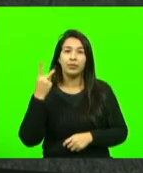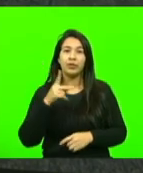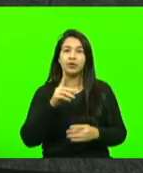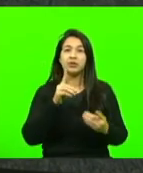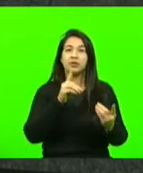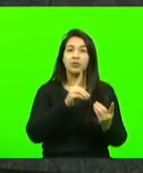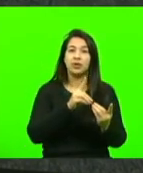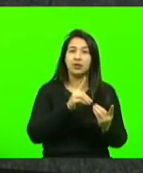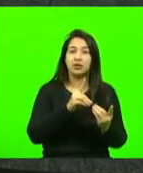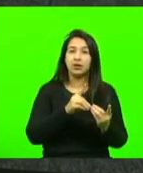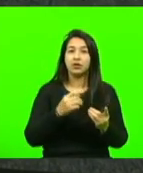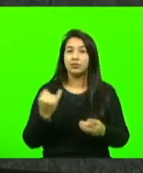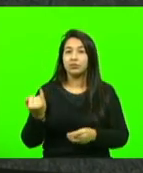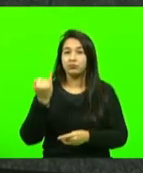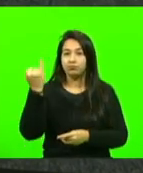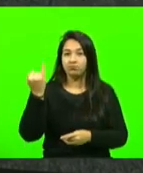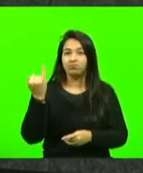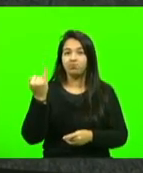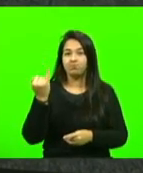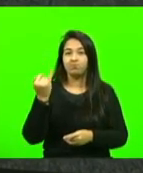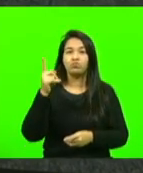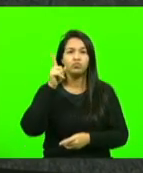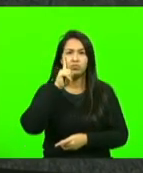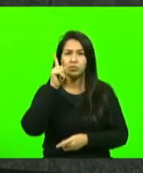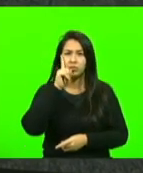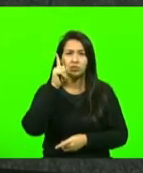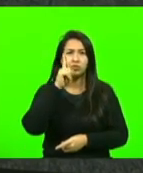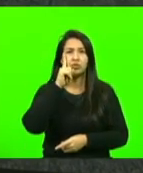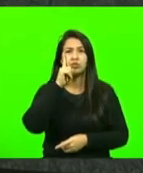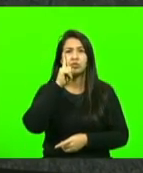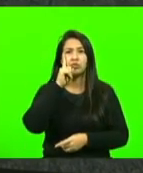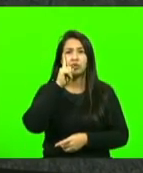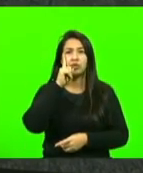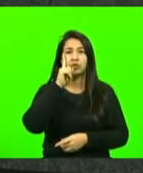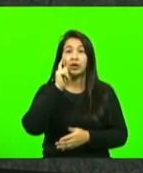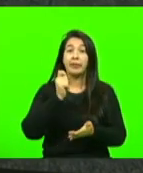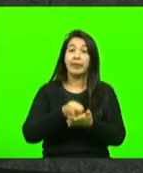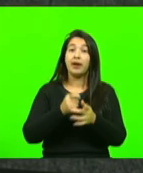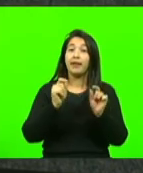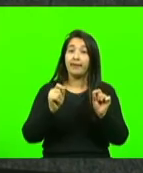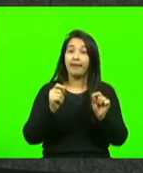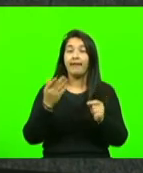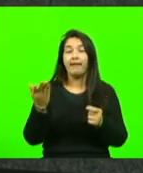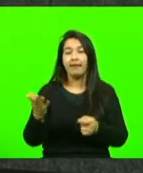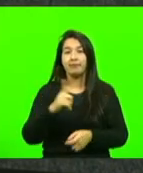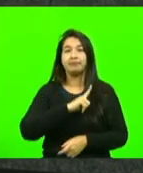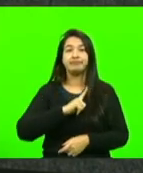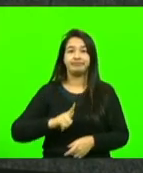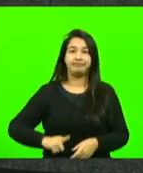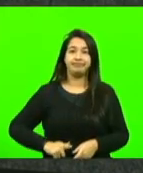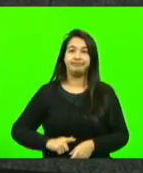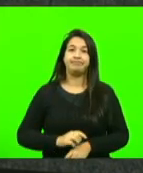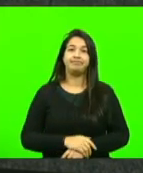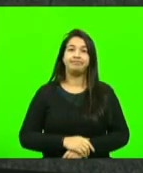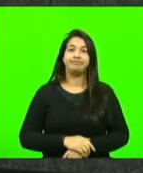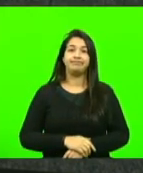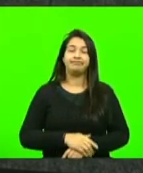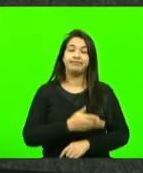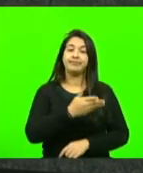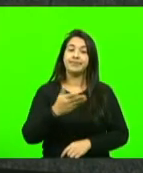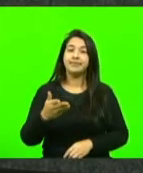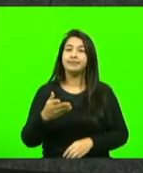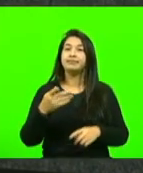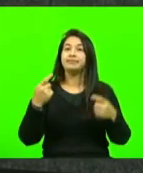Digno e diário é financiada pelo governo então a sociedade precisa entender isso né